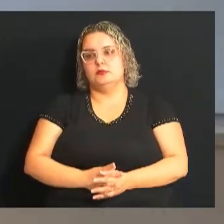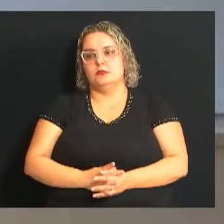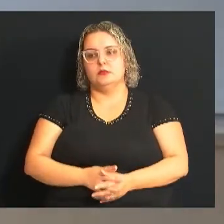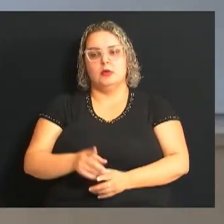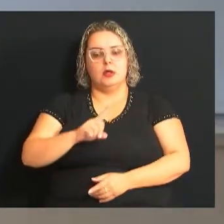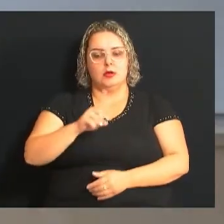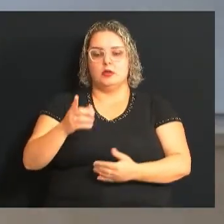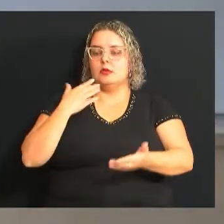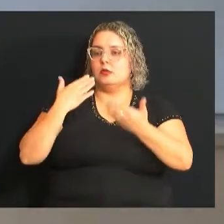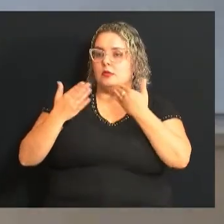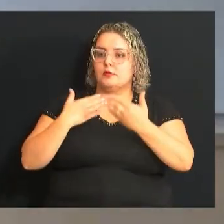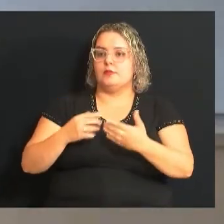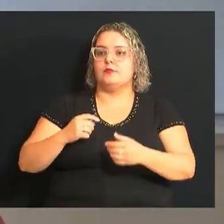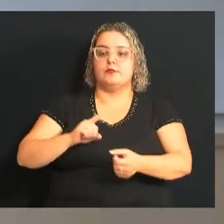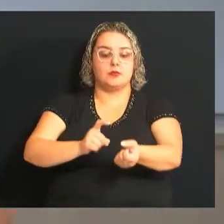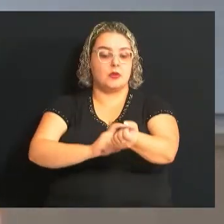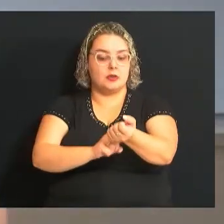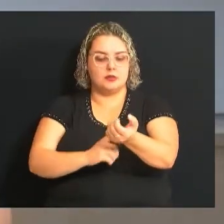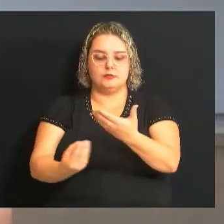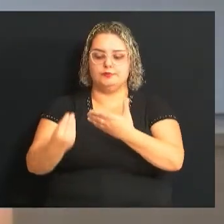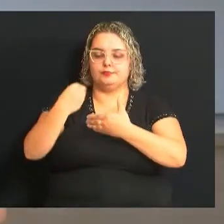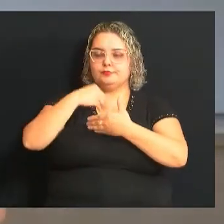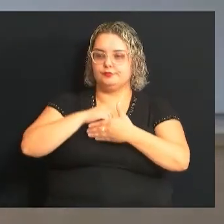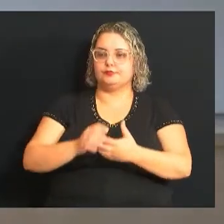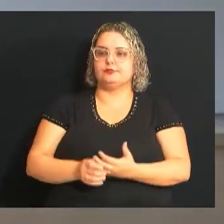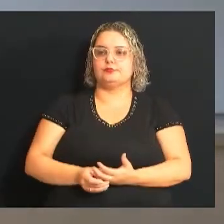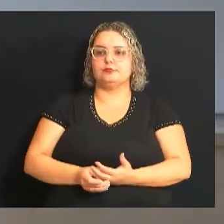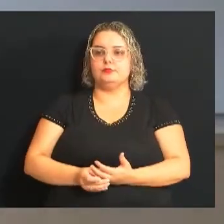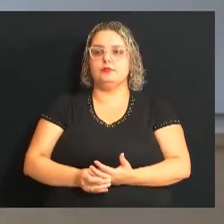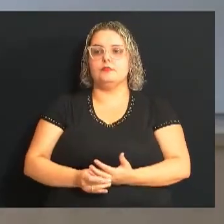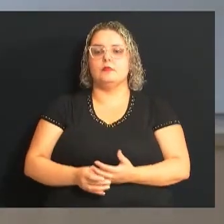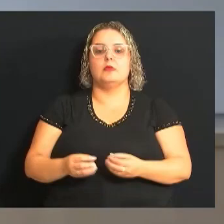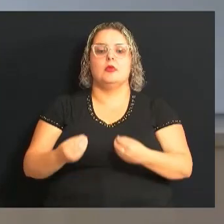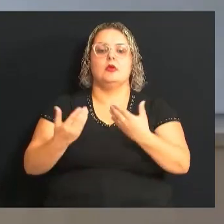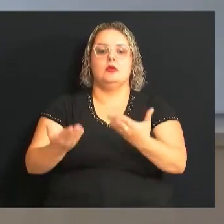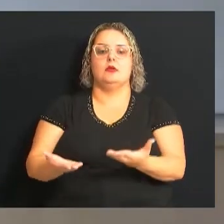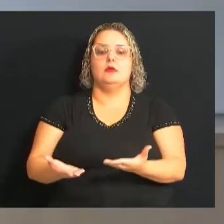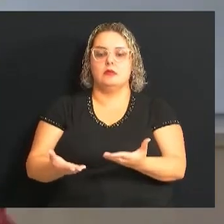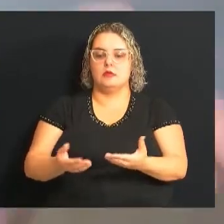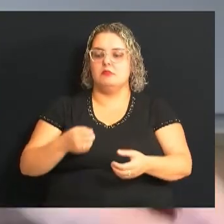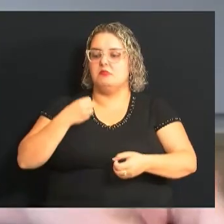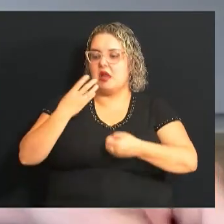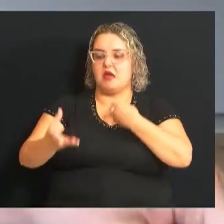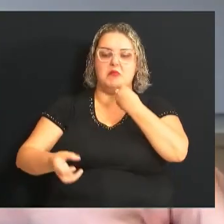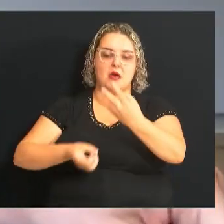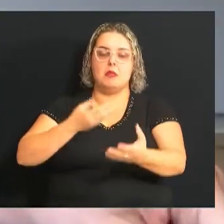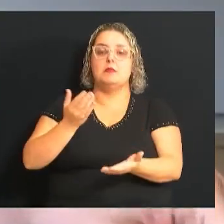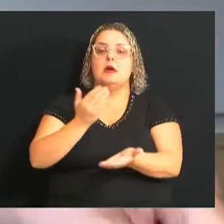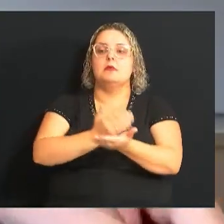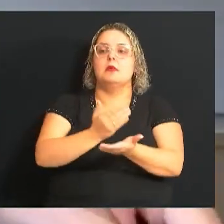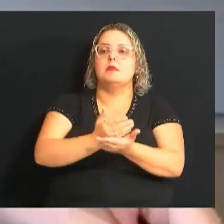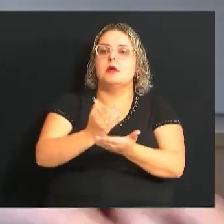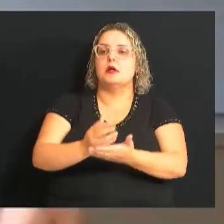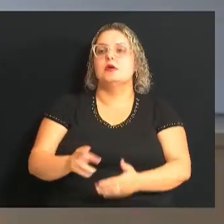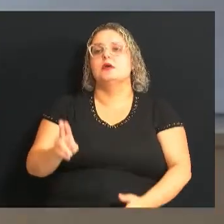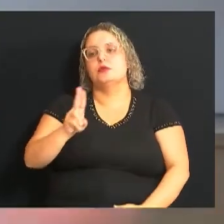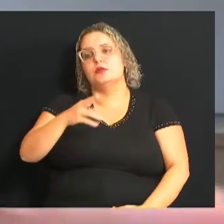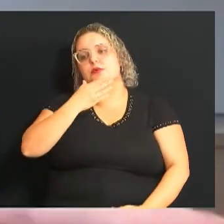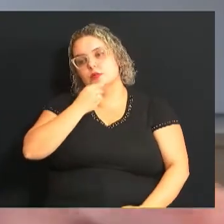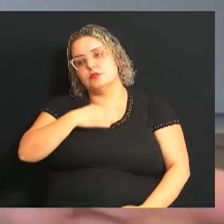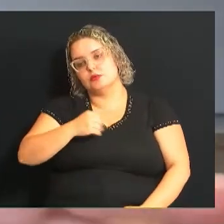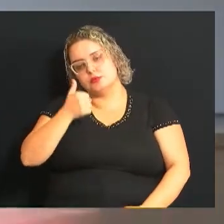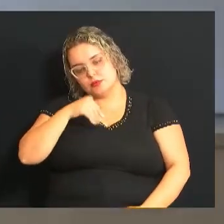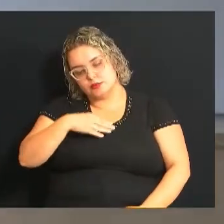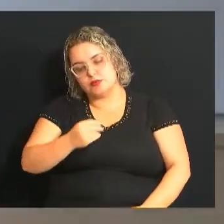conversado, que eu fiquei com raiva, que está lá dentro, que eu quero jogar em cima do outro, e eu faço isso de maneira parcelada e uso os filhos ainda para fazer isso. É